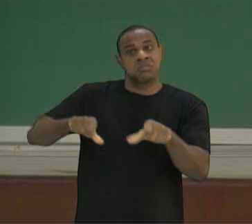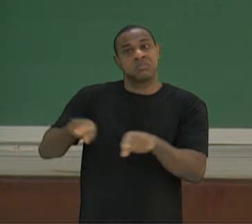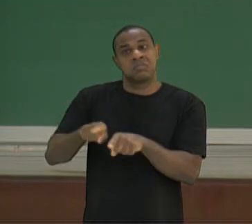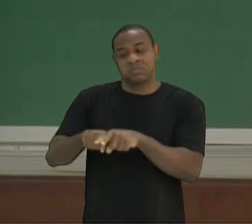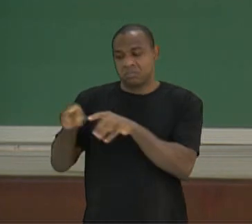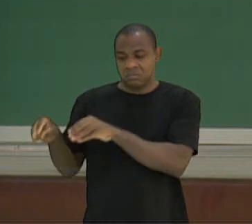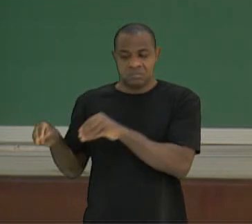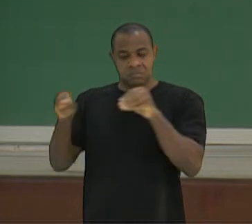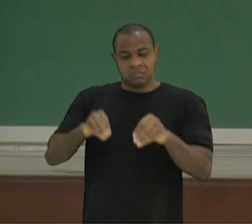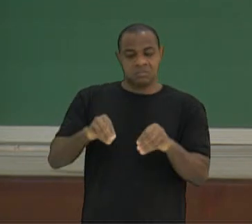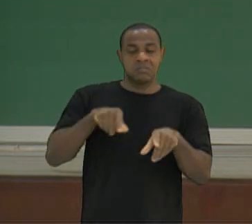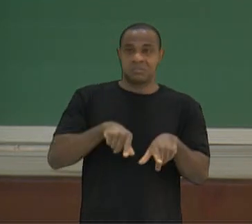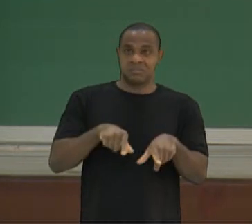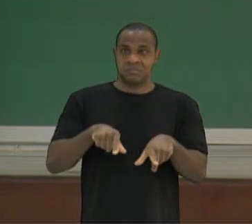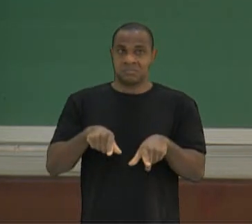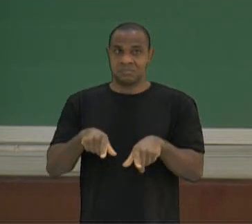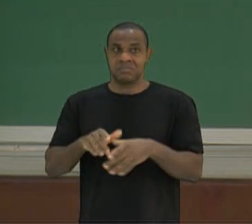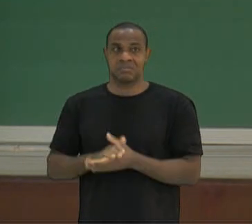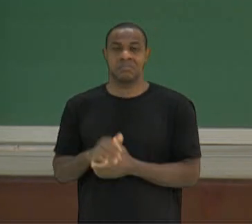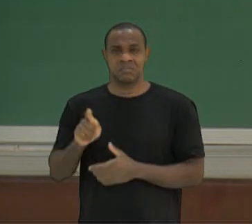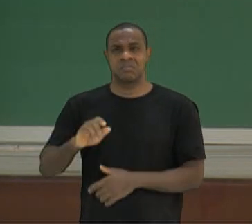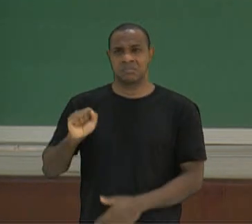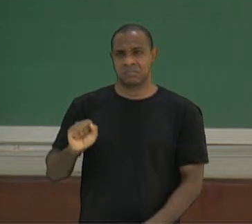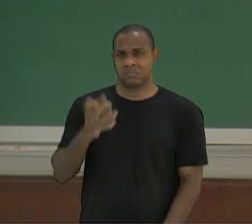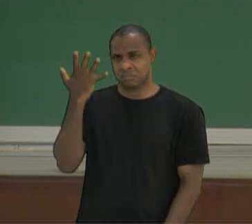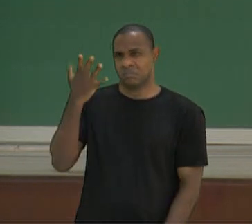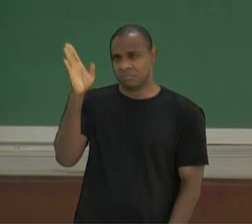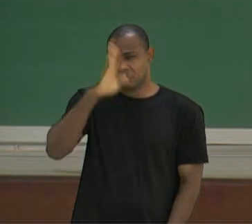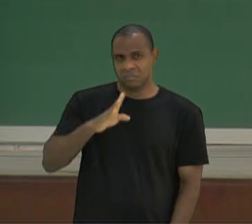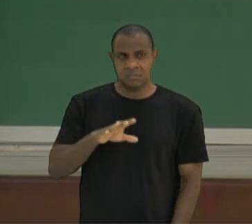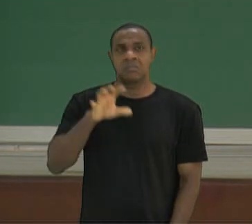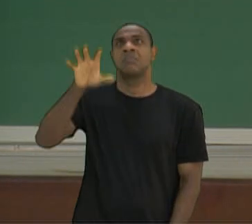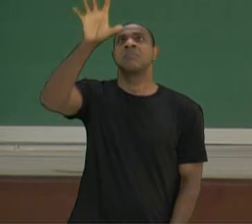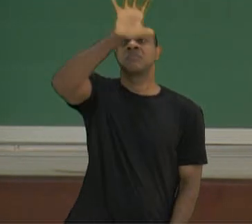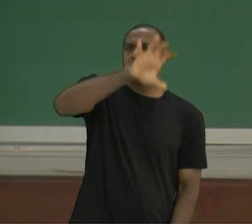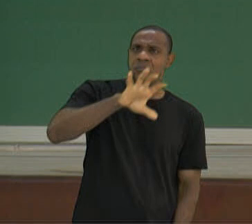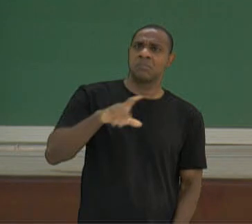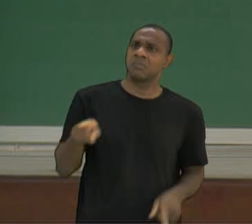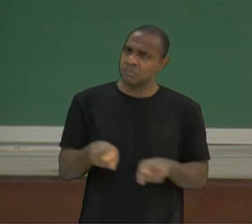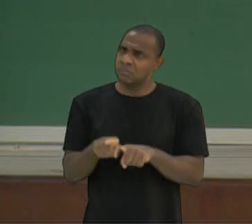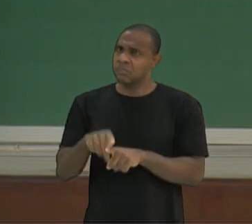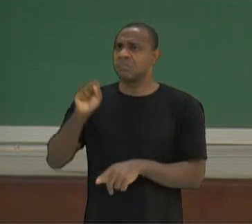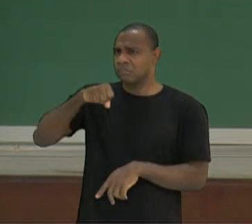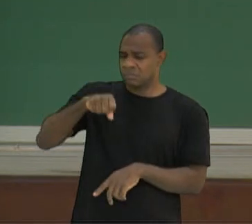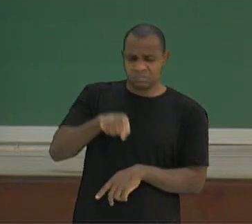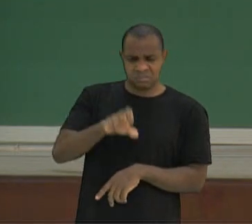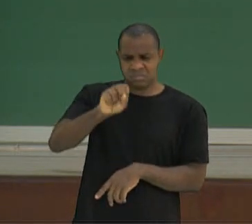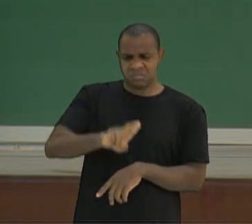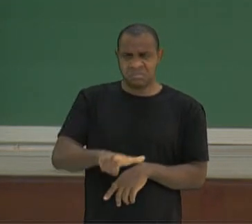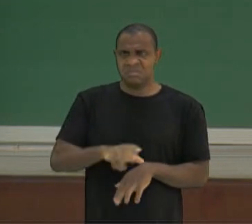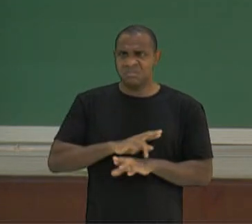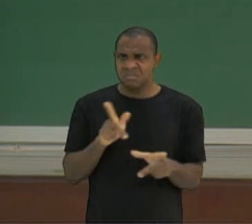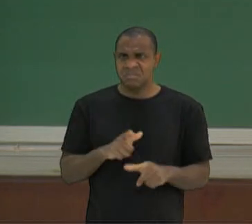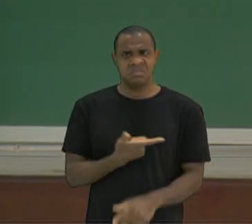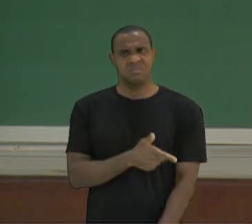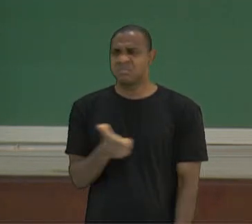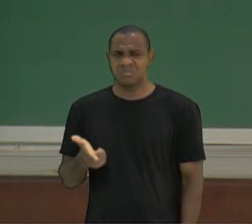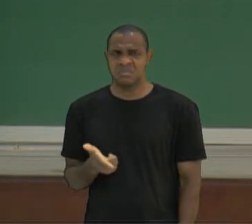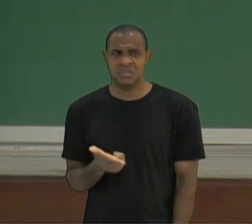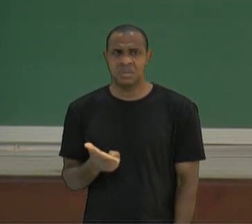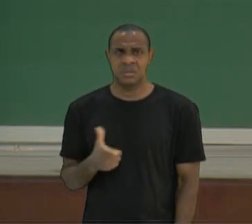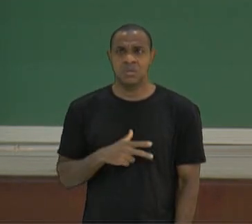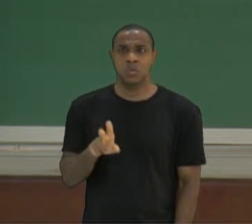cidade. Esse é um fator que aconteceu no Brasil, em outras regiões? Sim, e na região sul não foi diferente. Então, o uso